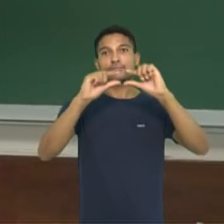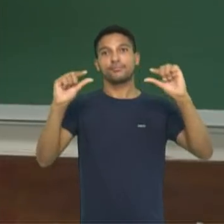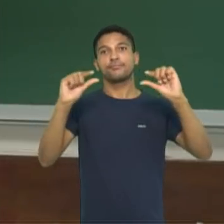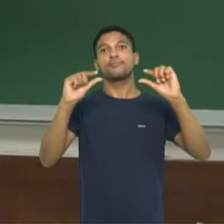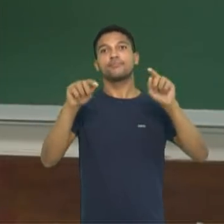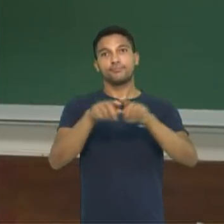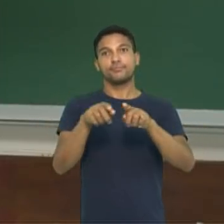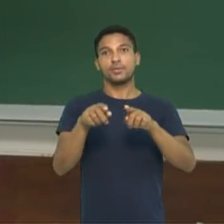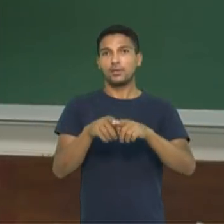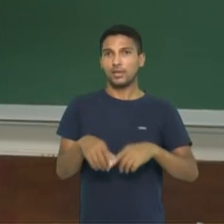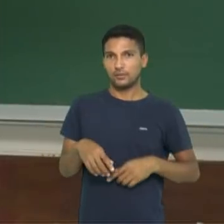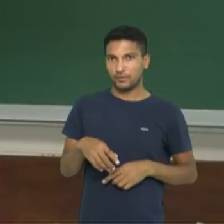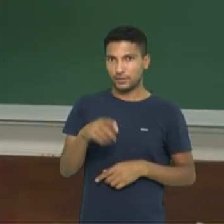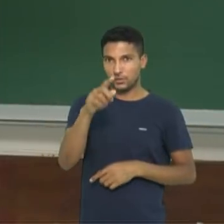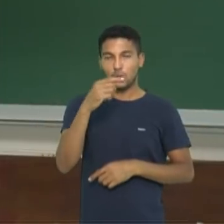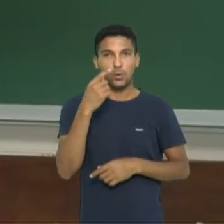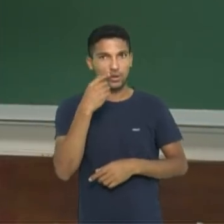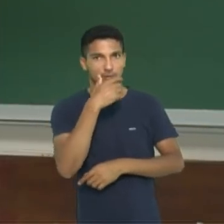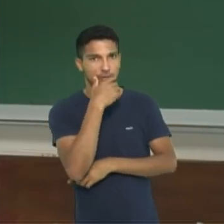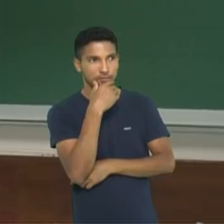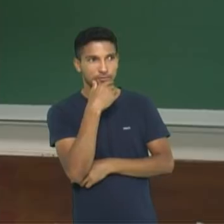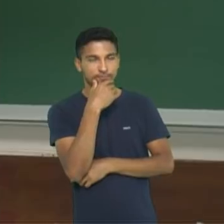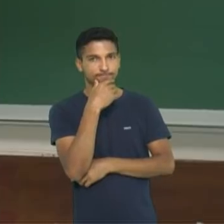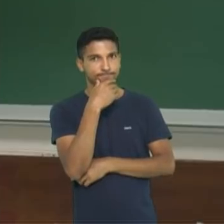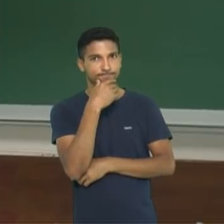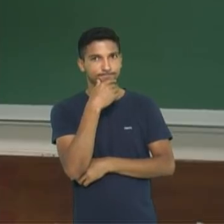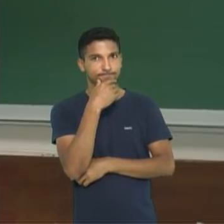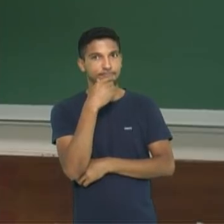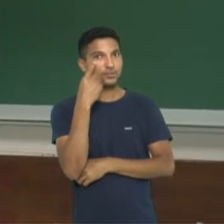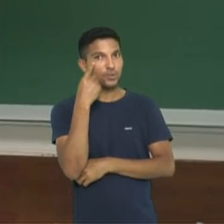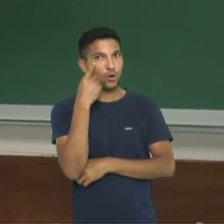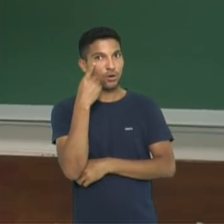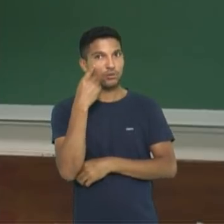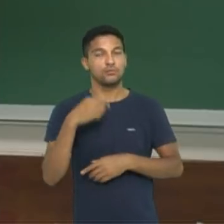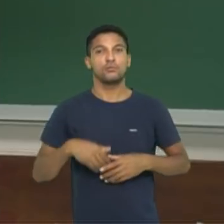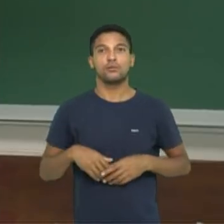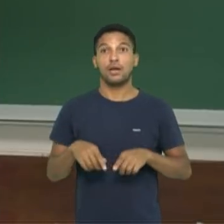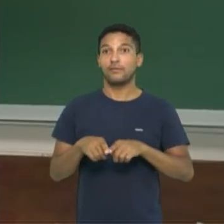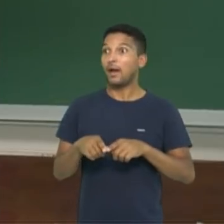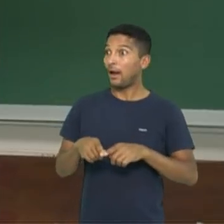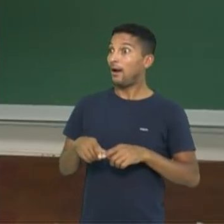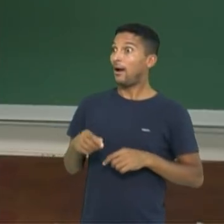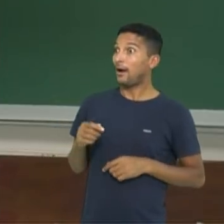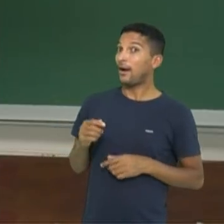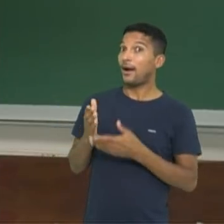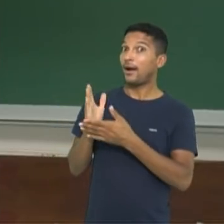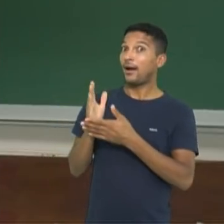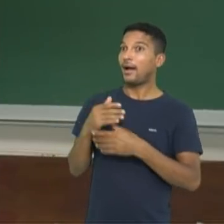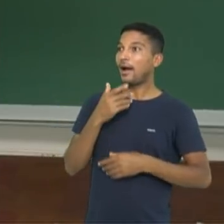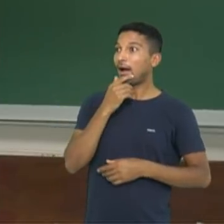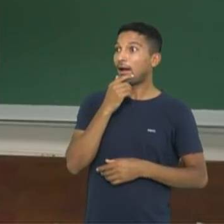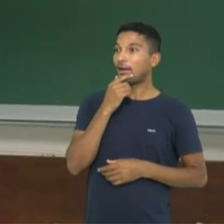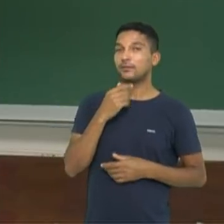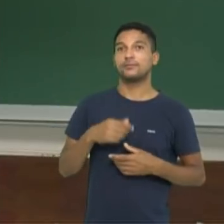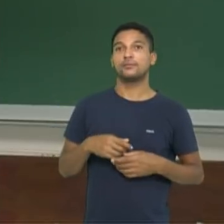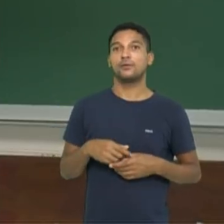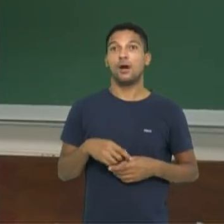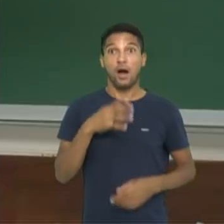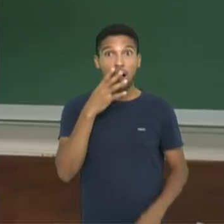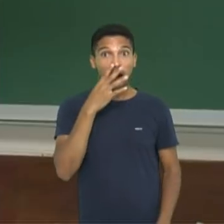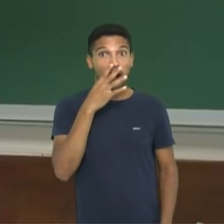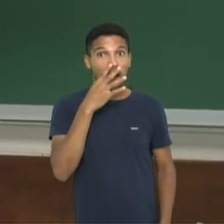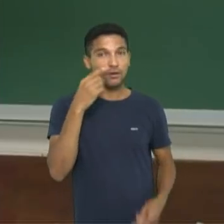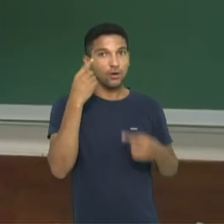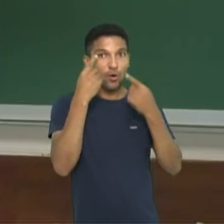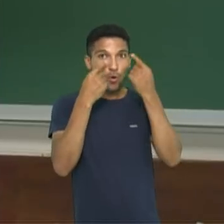vezes, de reprovação, pode ser de aprovação com relação a uma determinada situação, pode ser de apreciação, de